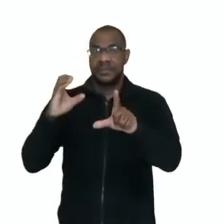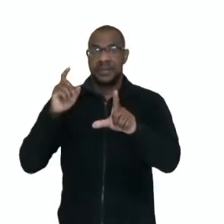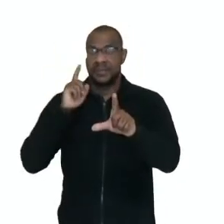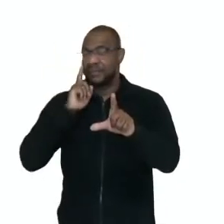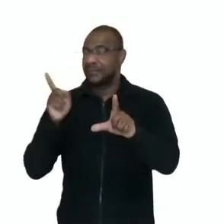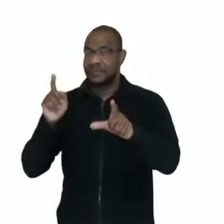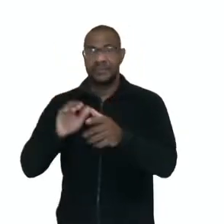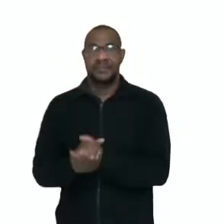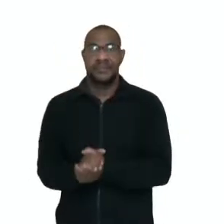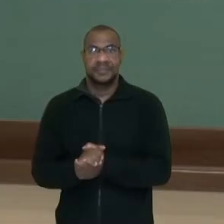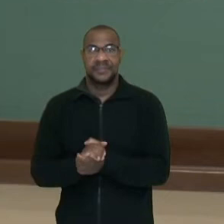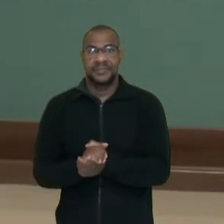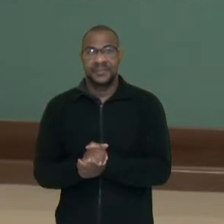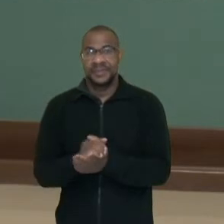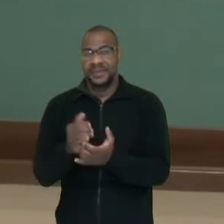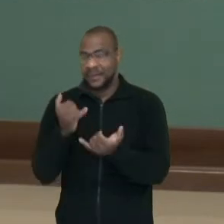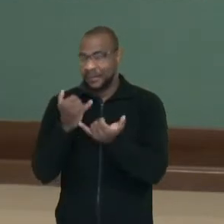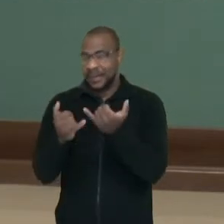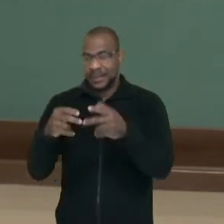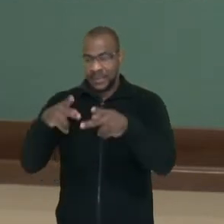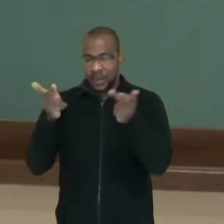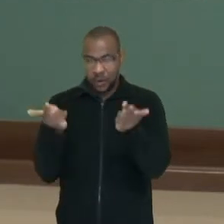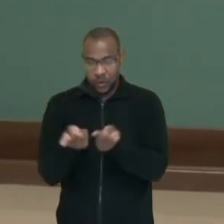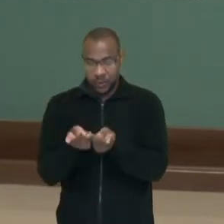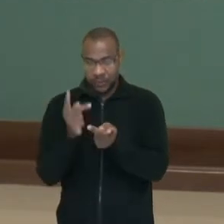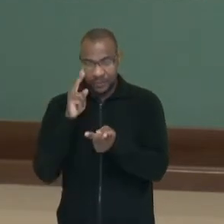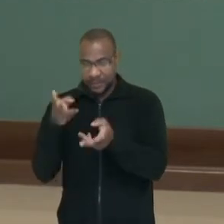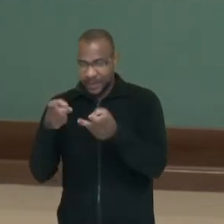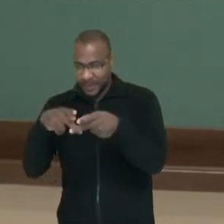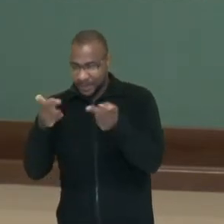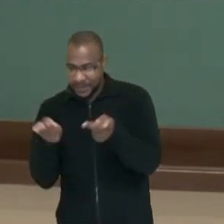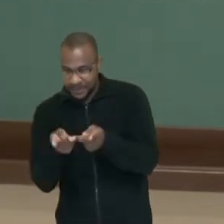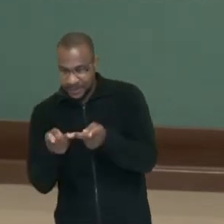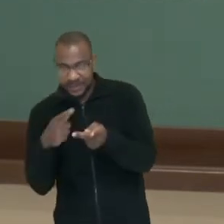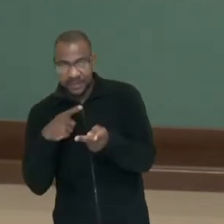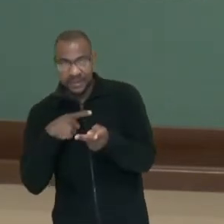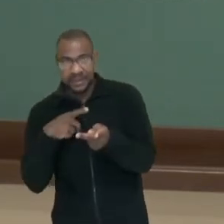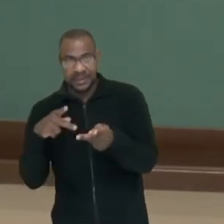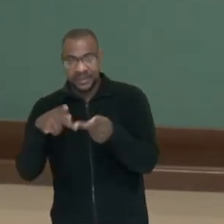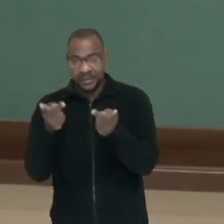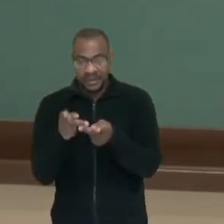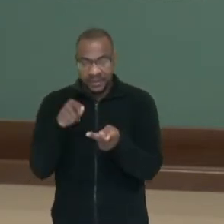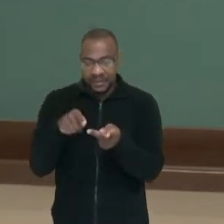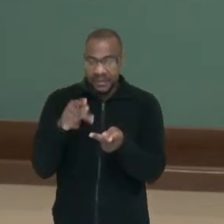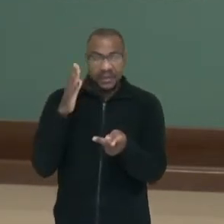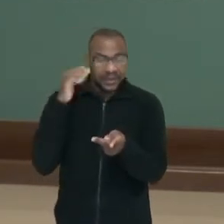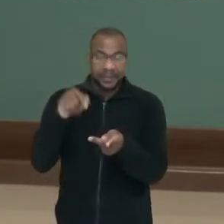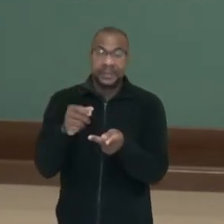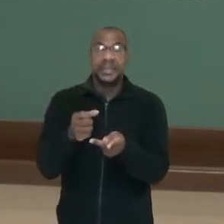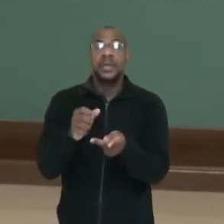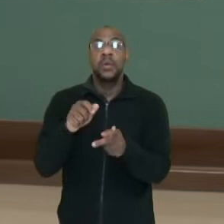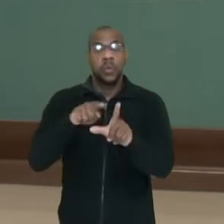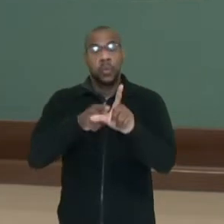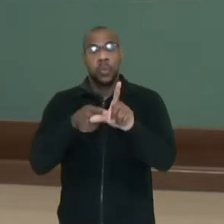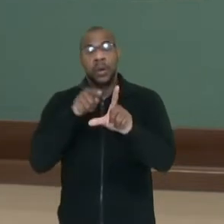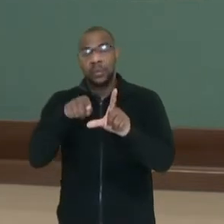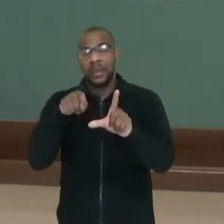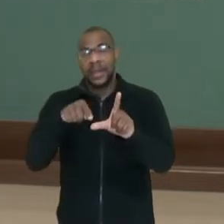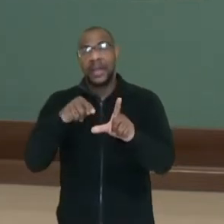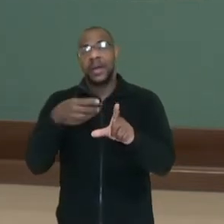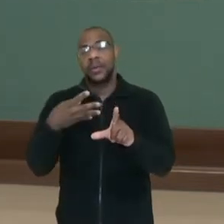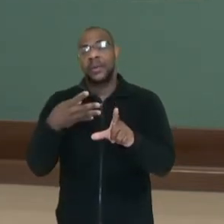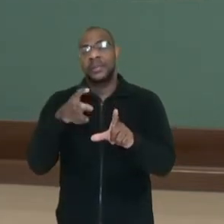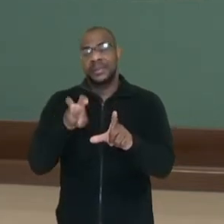comer uma pizza e essa pizza tiver 8 pedaços, você já sabe que o ângulo dessa pizza aqui é 45 graus. Então você já fala,